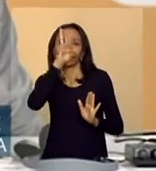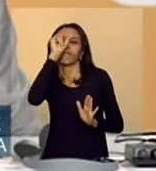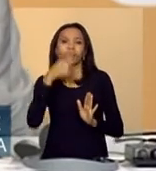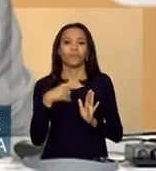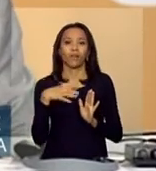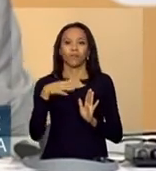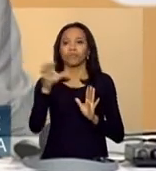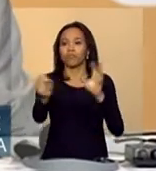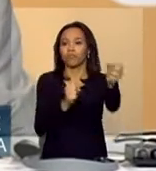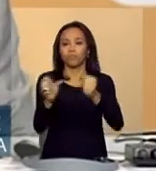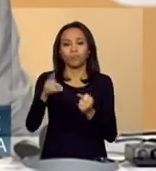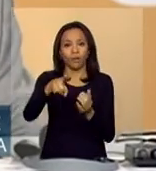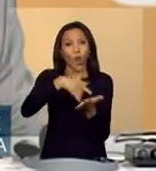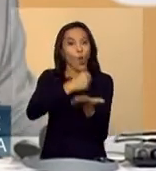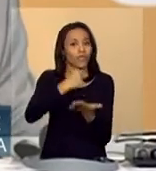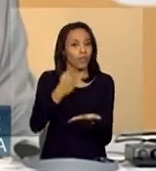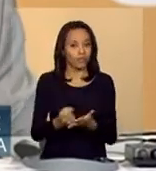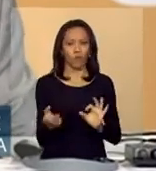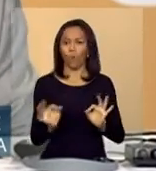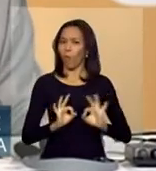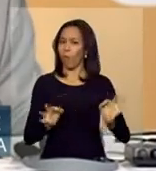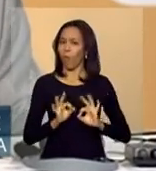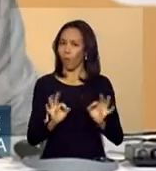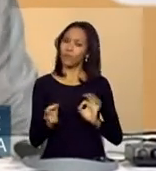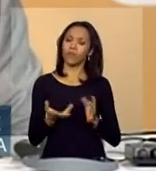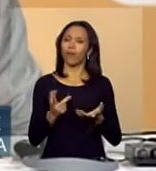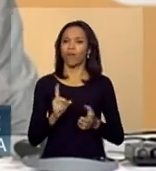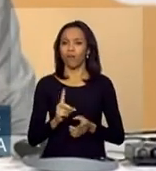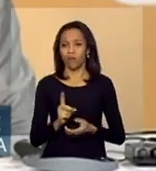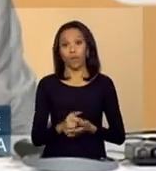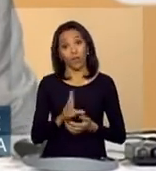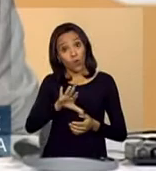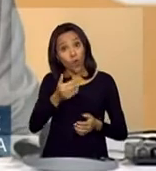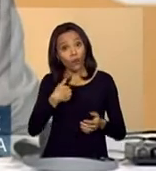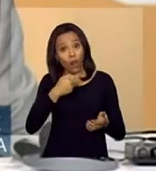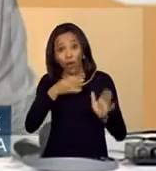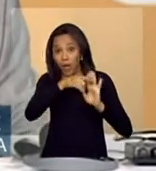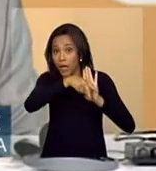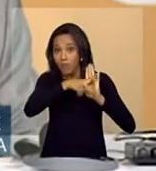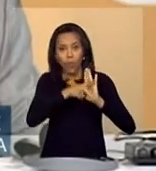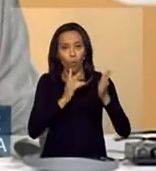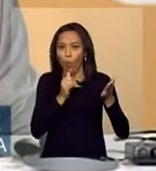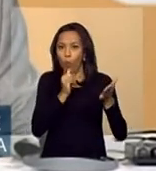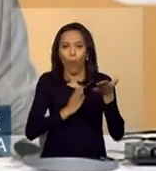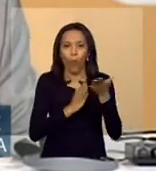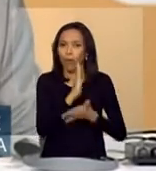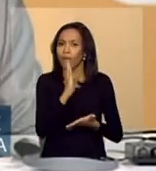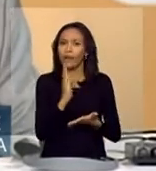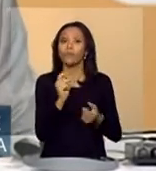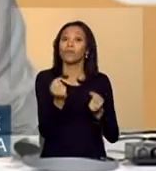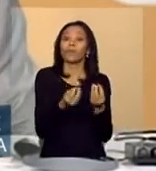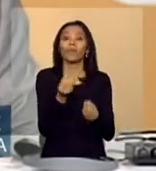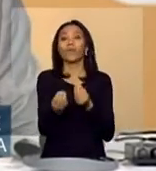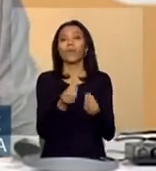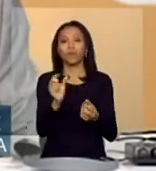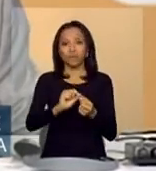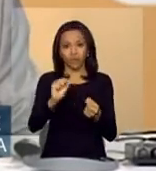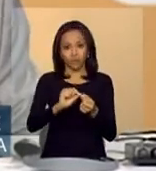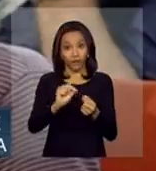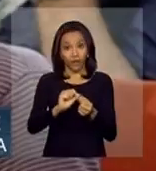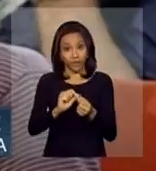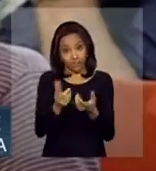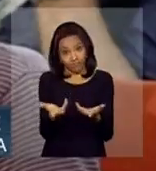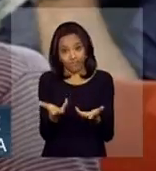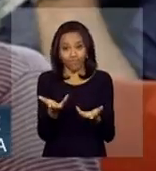indevida, sim, não se concretizou no prazo devido, o que acontece quando a MP não é aprovada, como é que é a retrocessão, digamos assim, daquilo que já